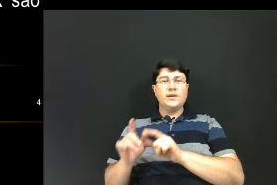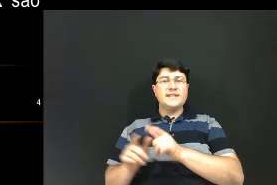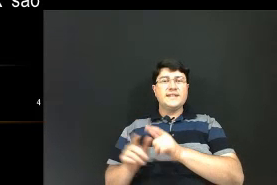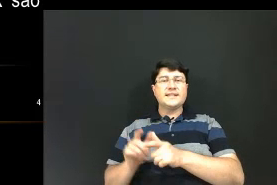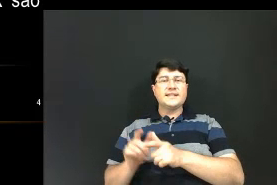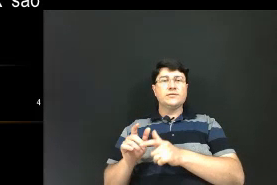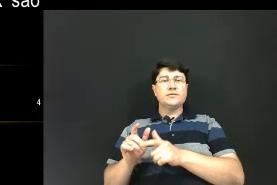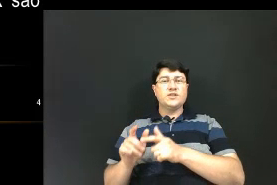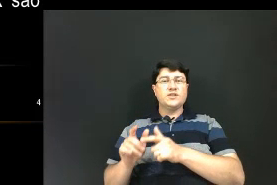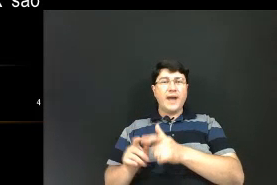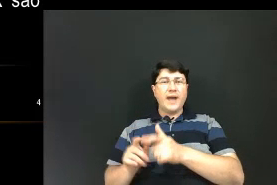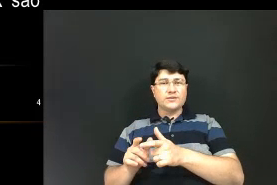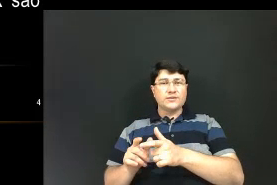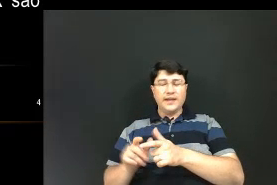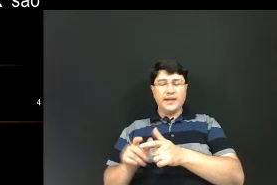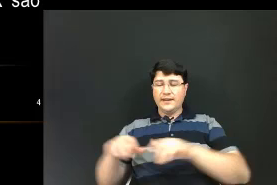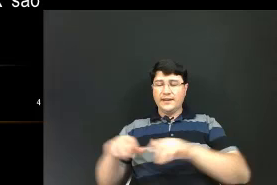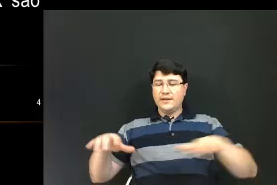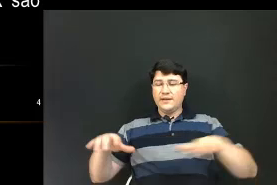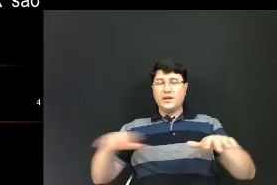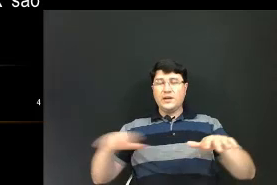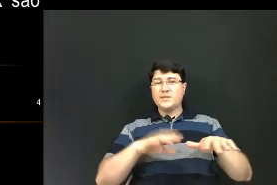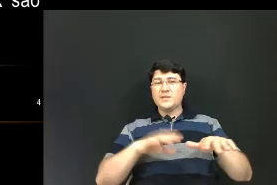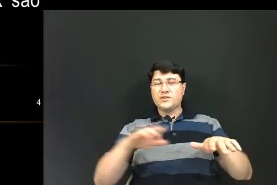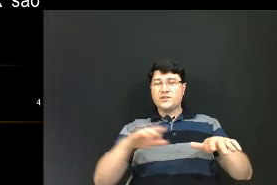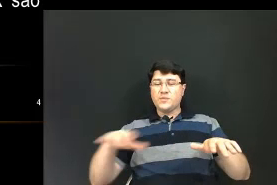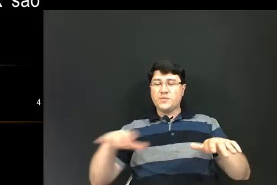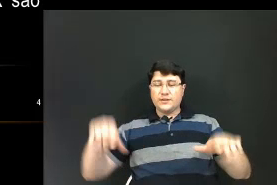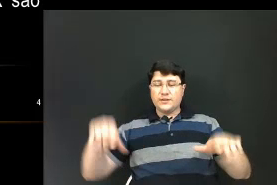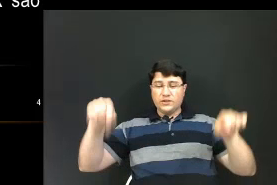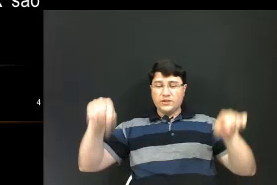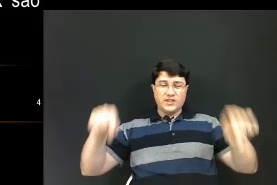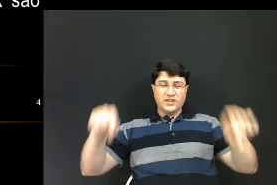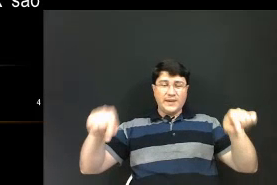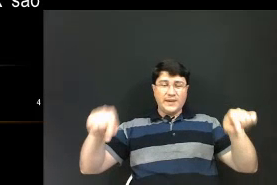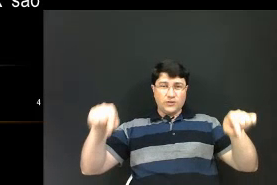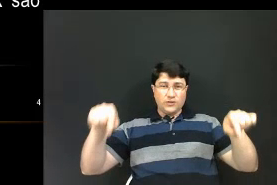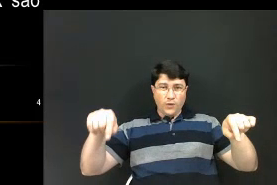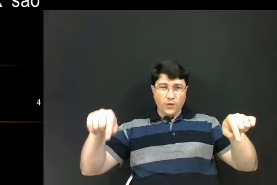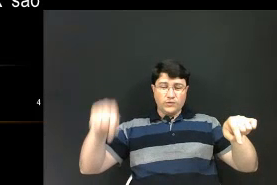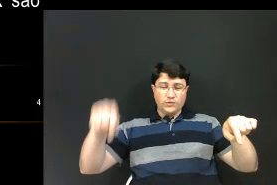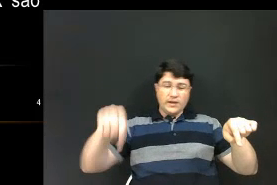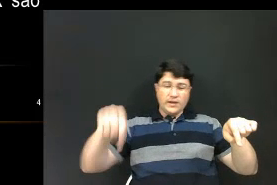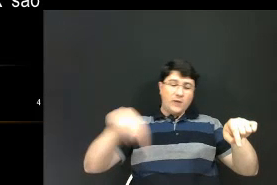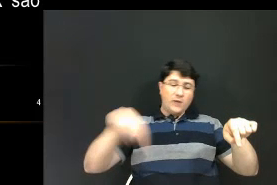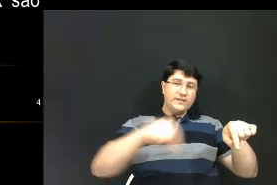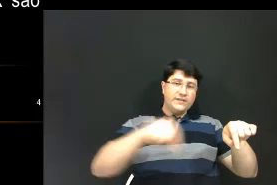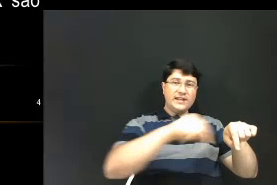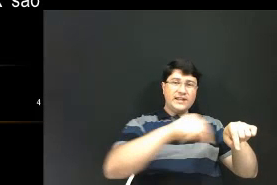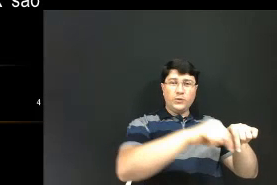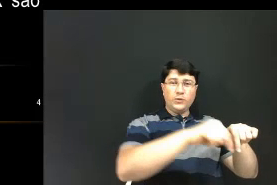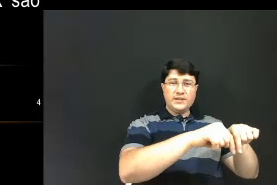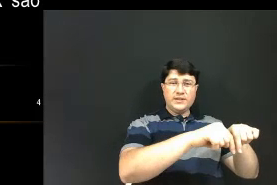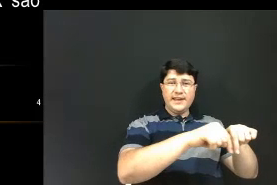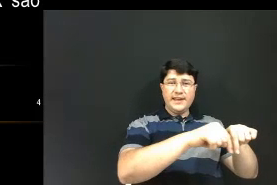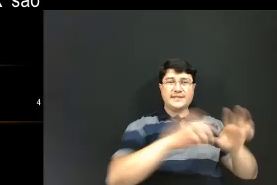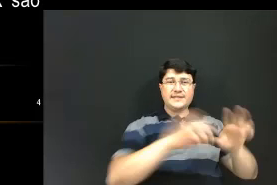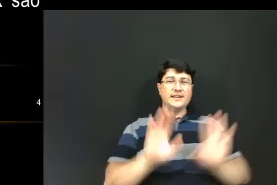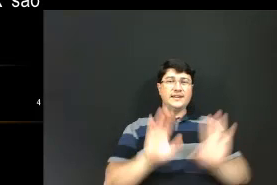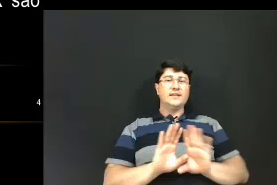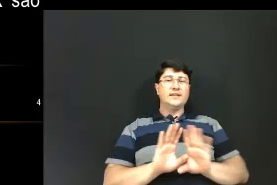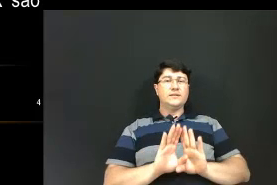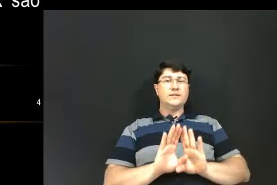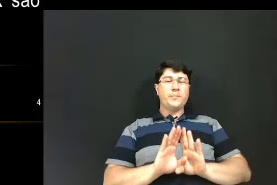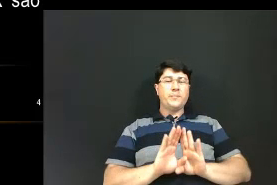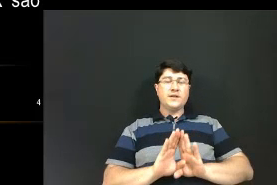de localização, de espaço, né? O campo semântico do espaço. Quando a gente estabelece os pontos, há uma infinidade de pontos entre